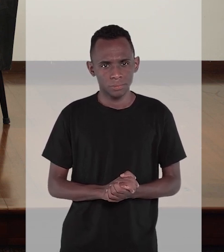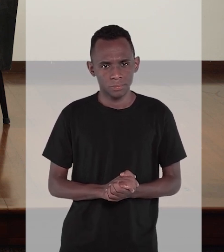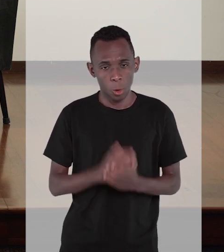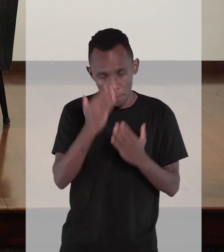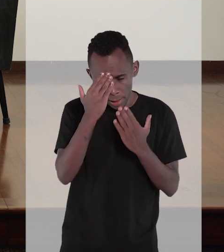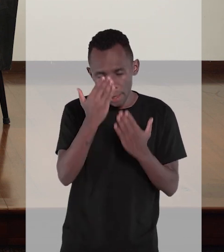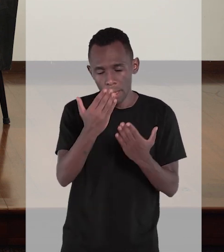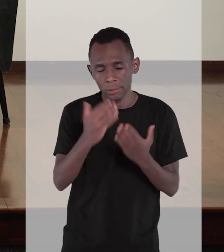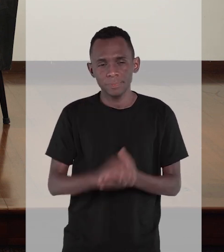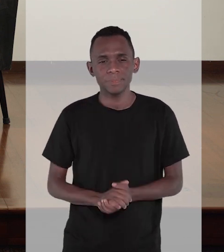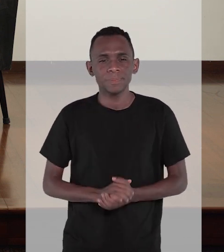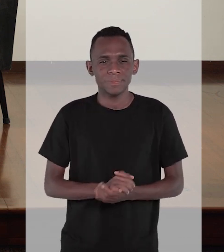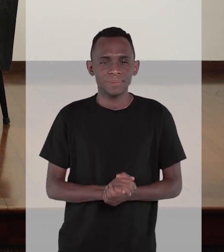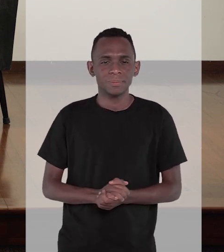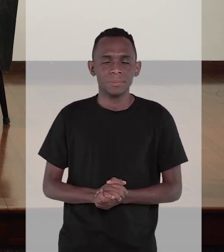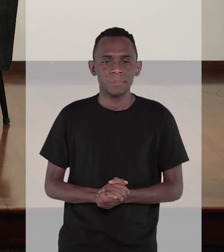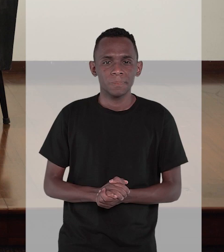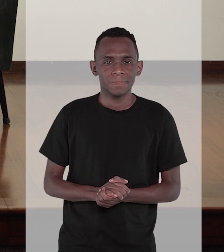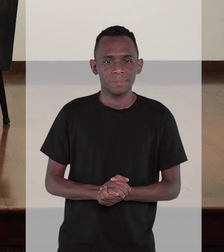também. Obrigado, viu, Márcia?